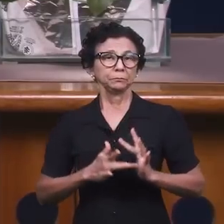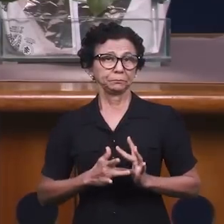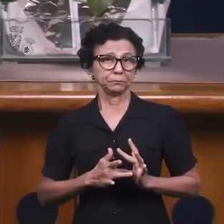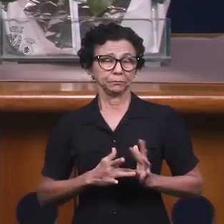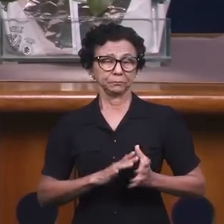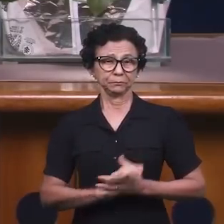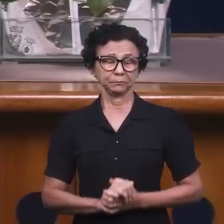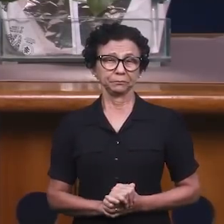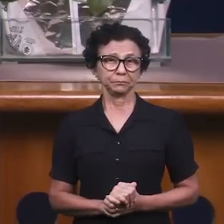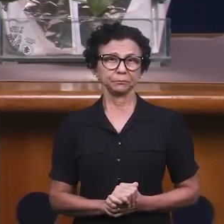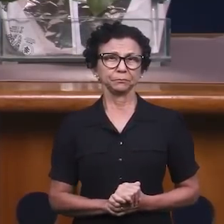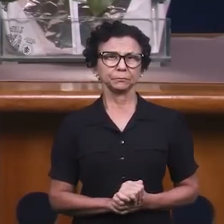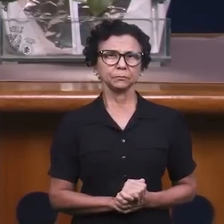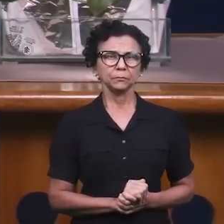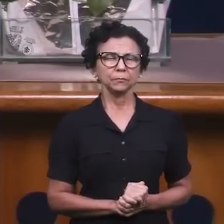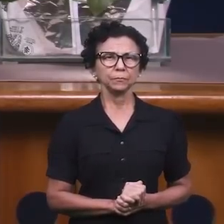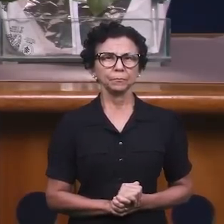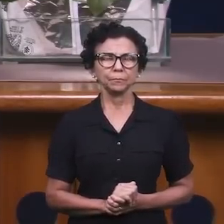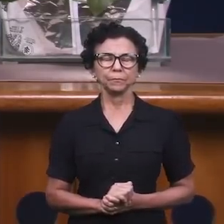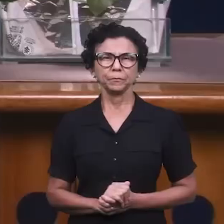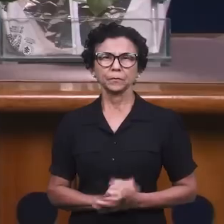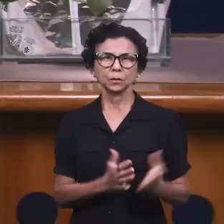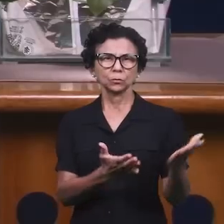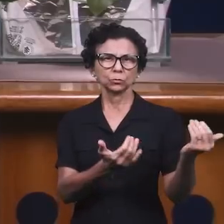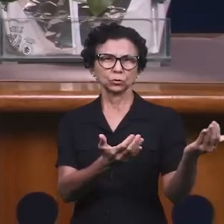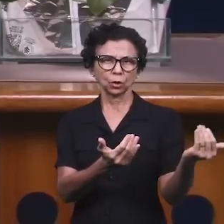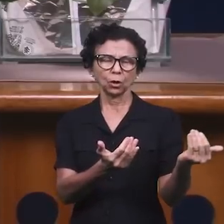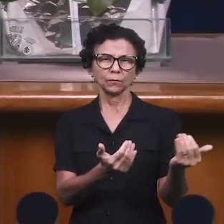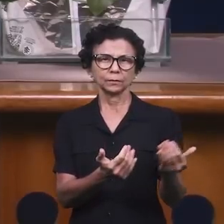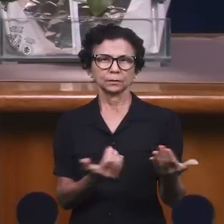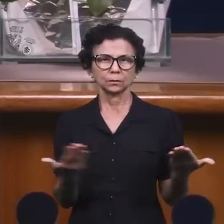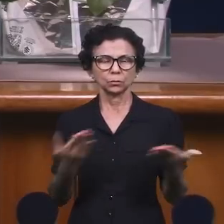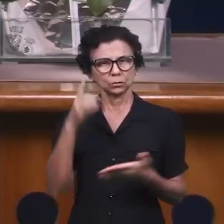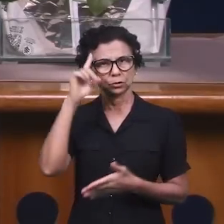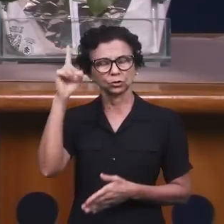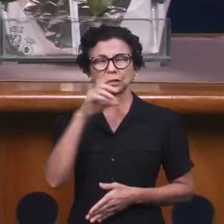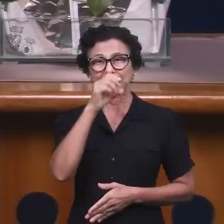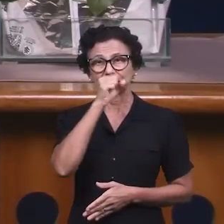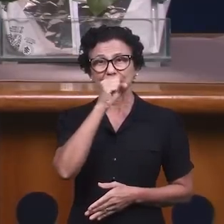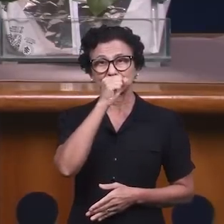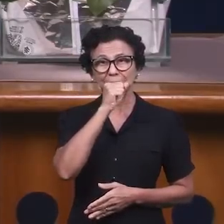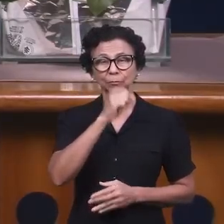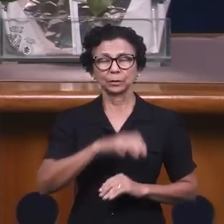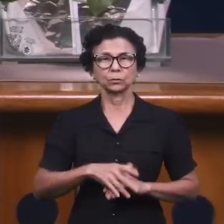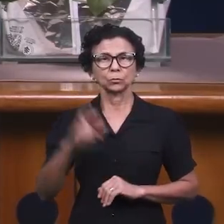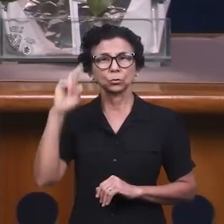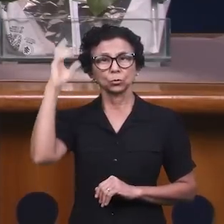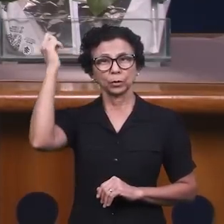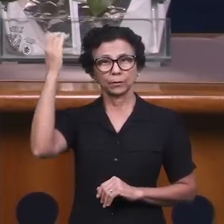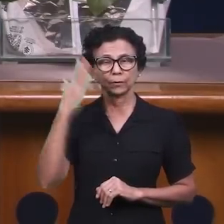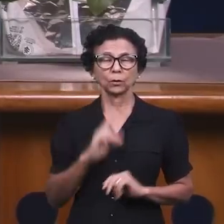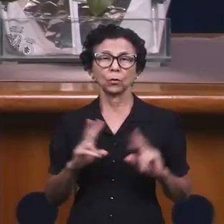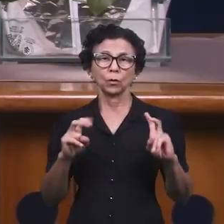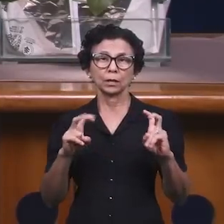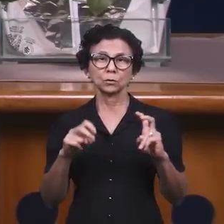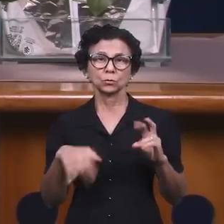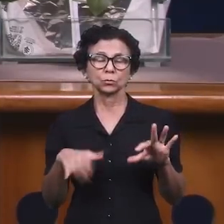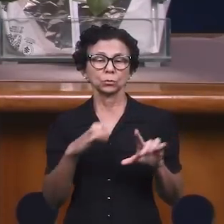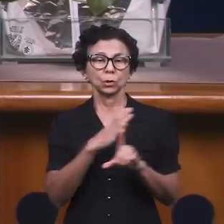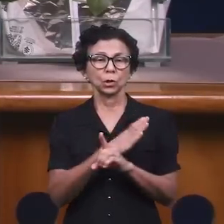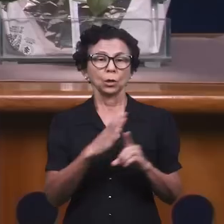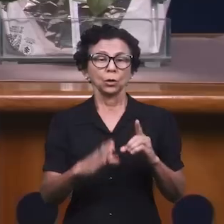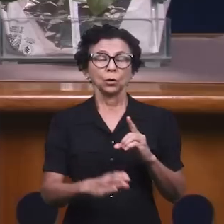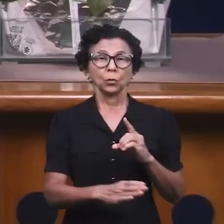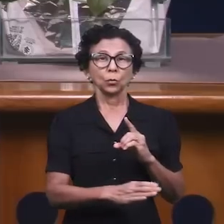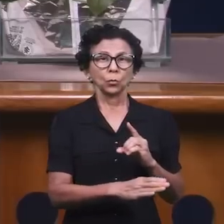palavra que o Senhor deixou para os jovens neste sábado é acerca do culto místico e fé